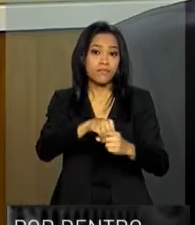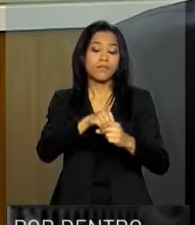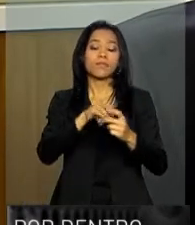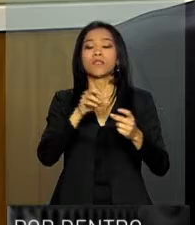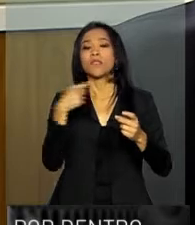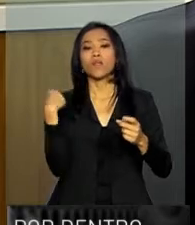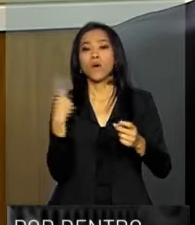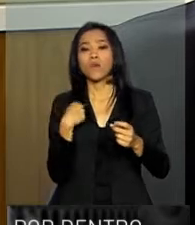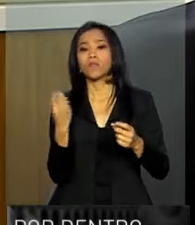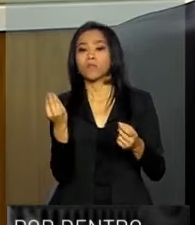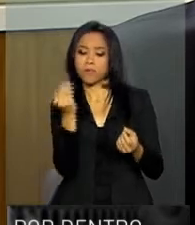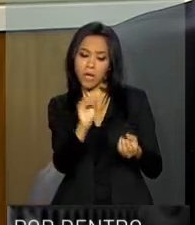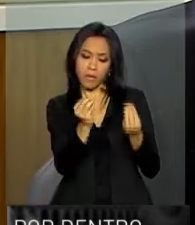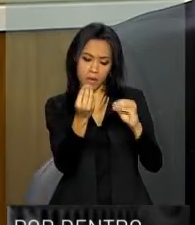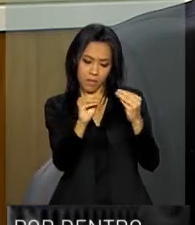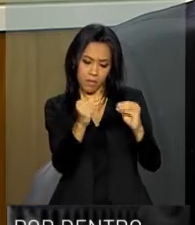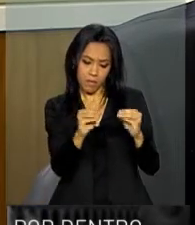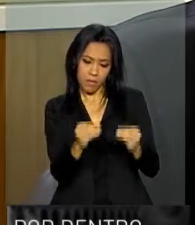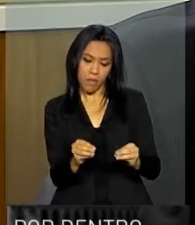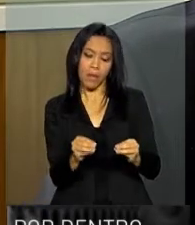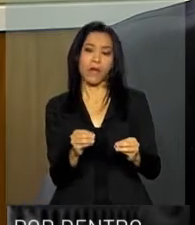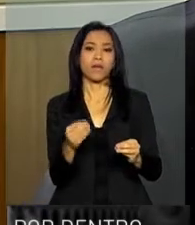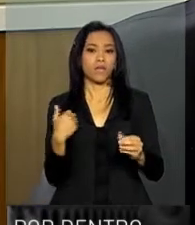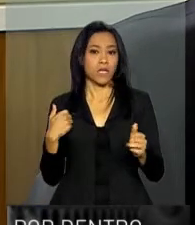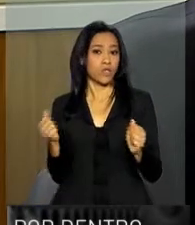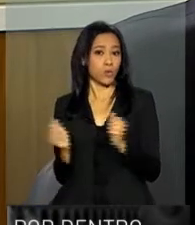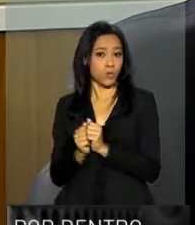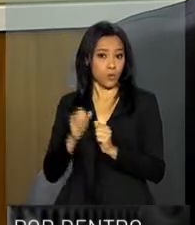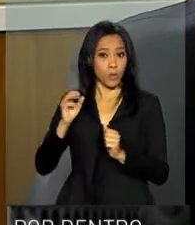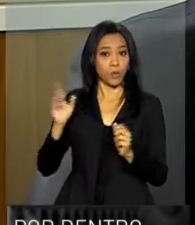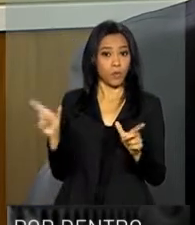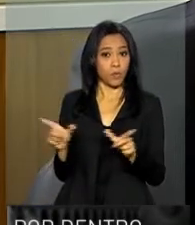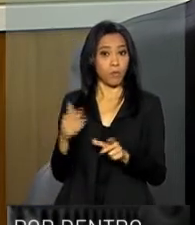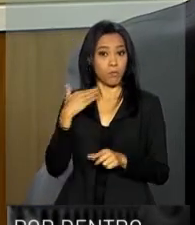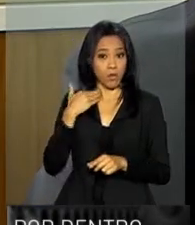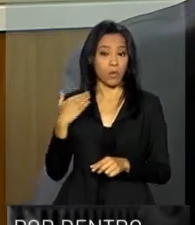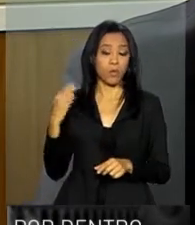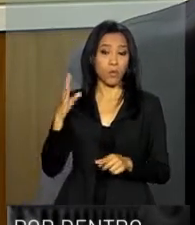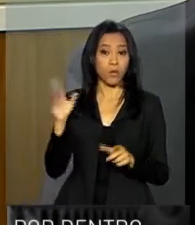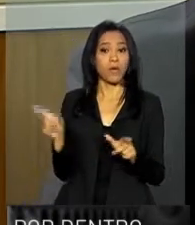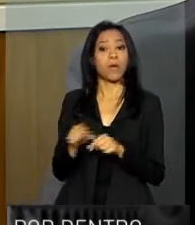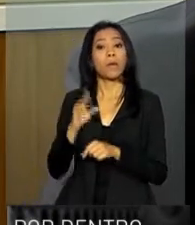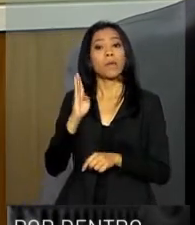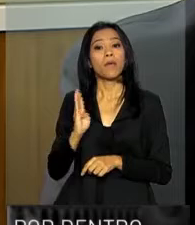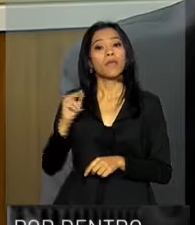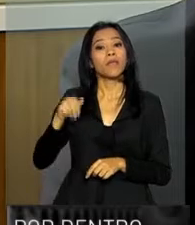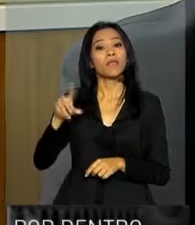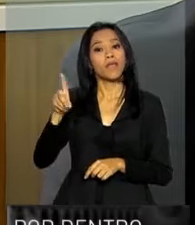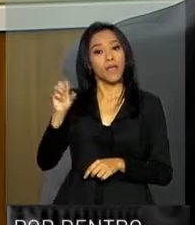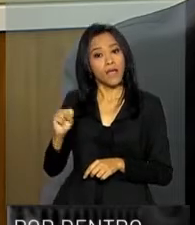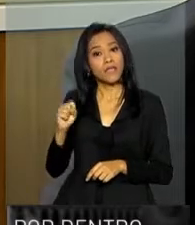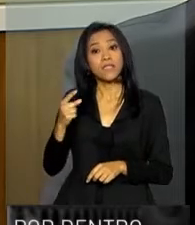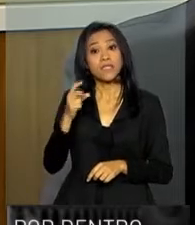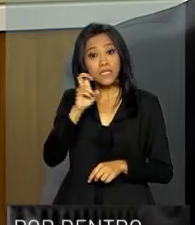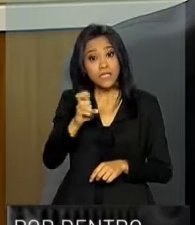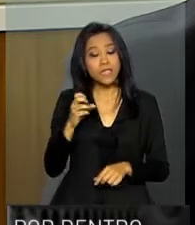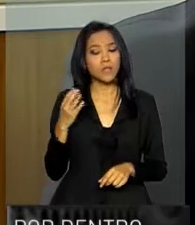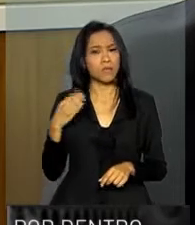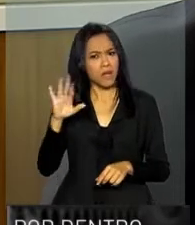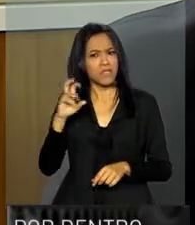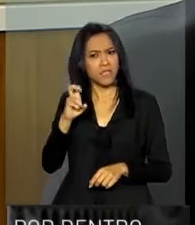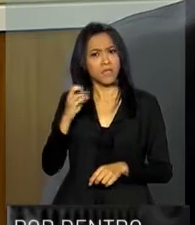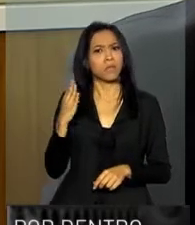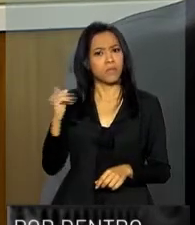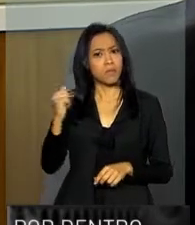disposição via bnds 5 bilhões de reais para empréstimos para justamente fazer essas coisas inclusive